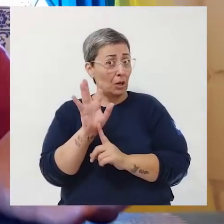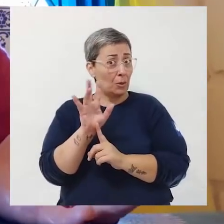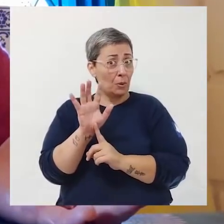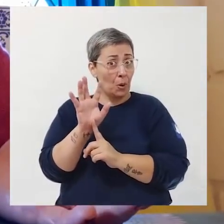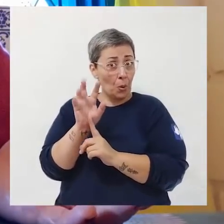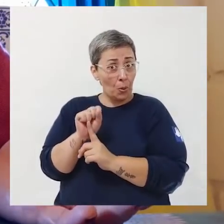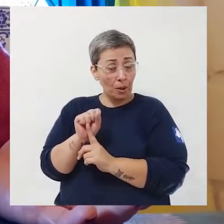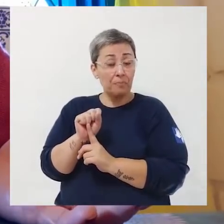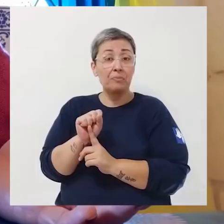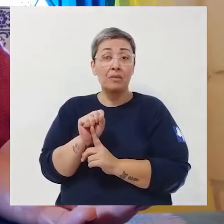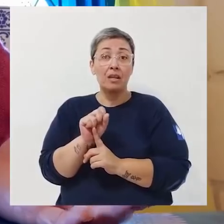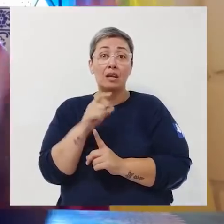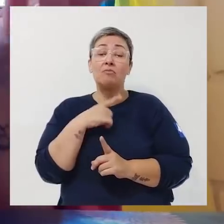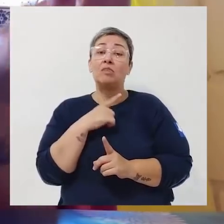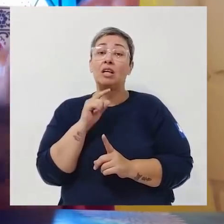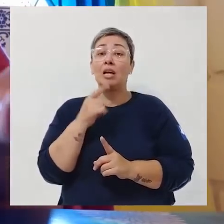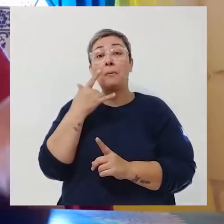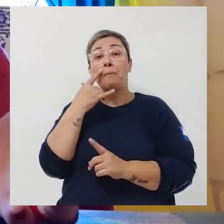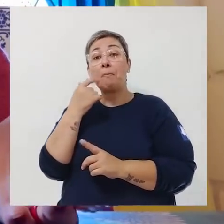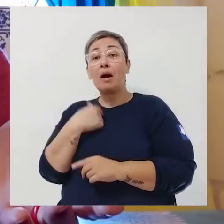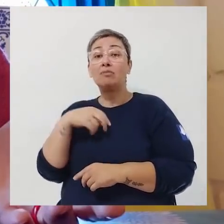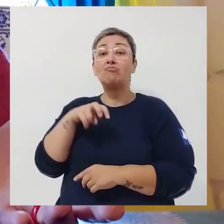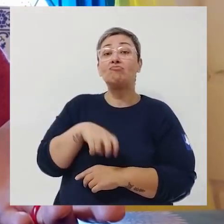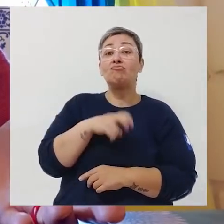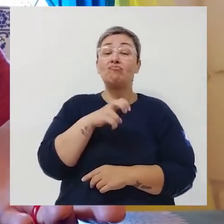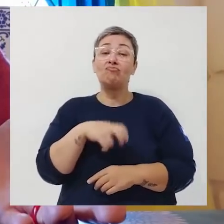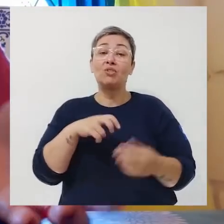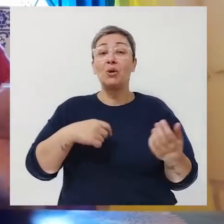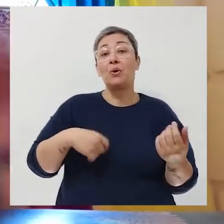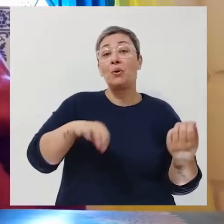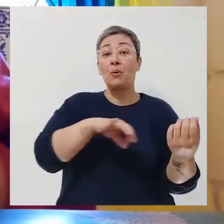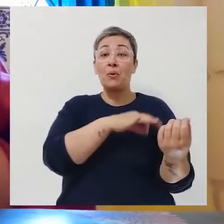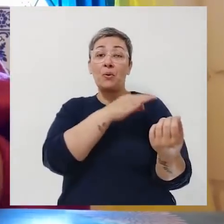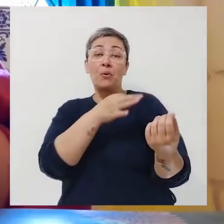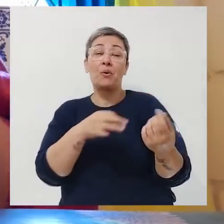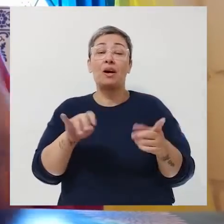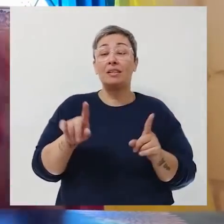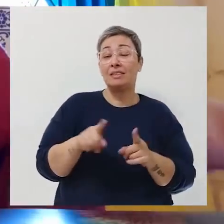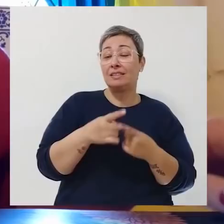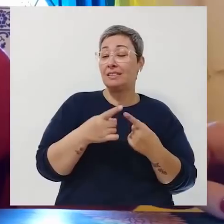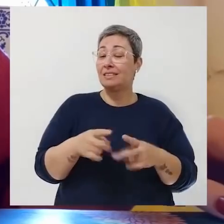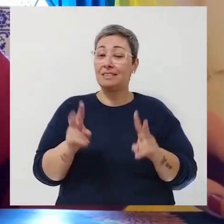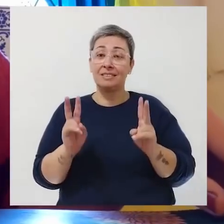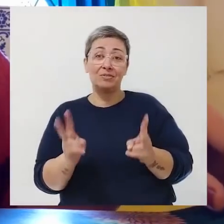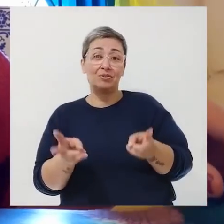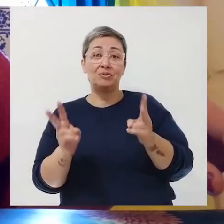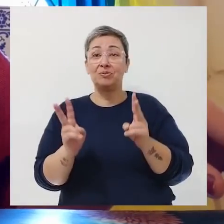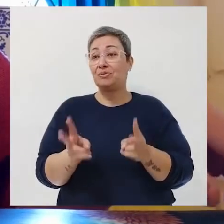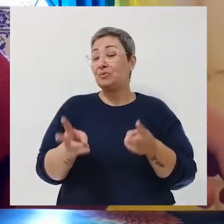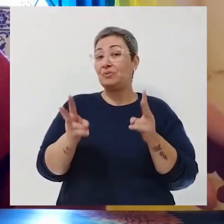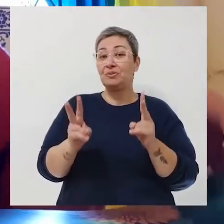Se as velas apagarem, vem seu pai pelo jardim com seu violino e canções sem